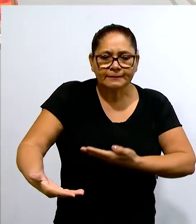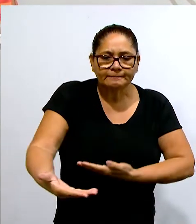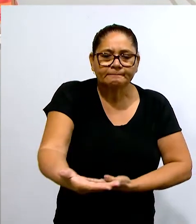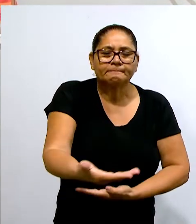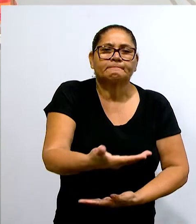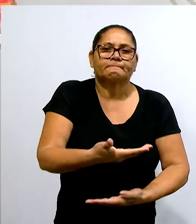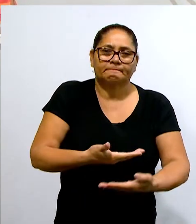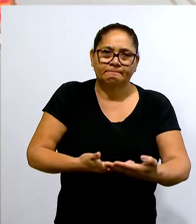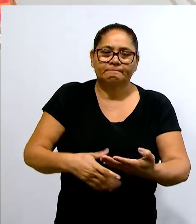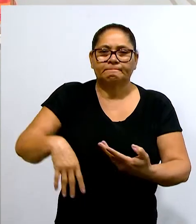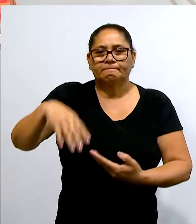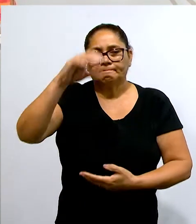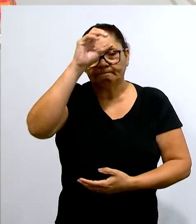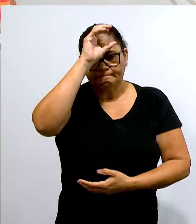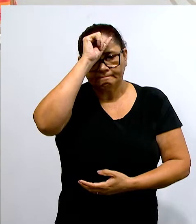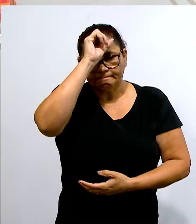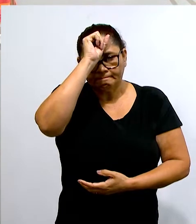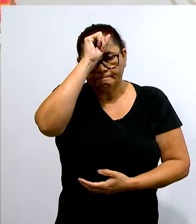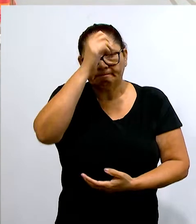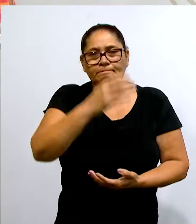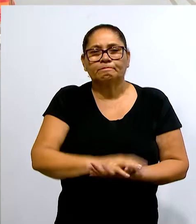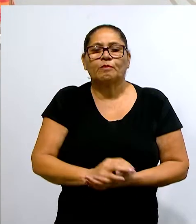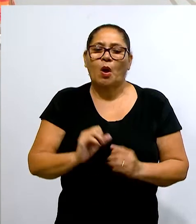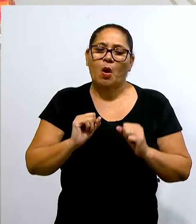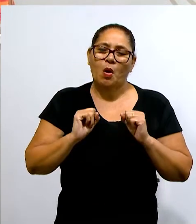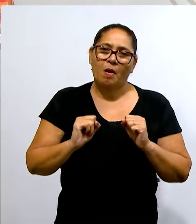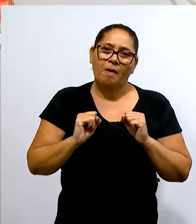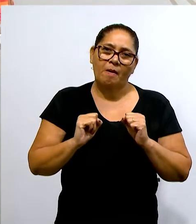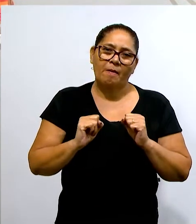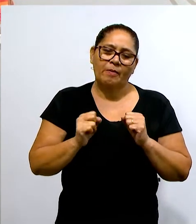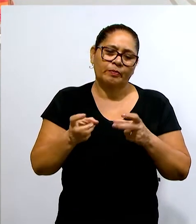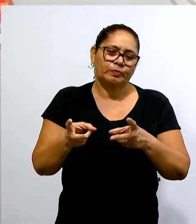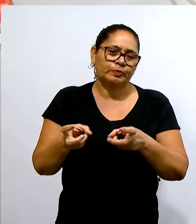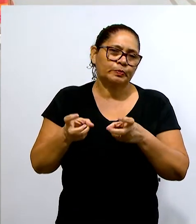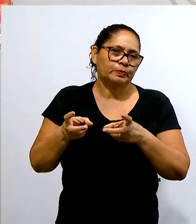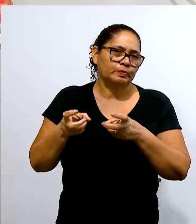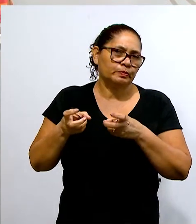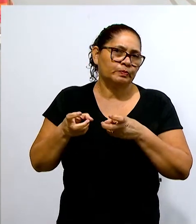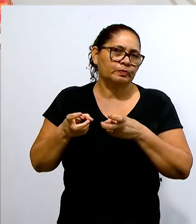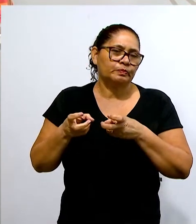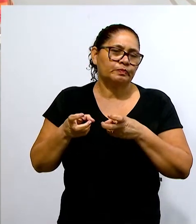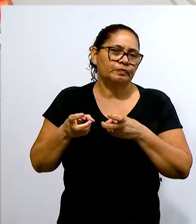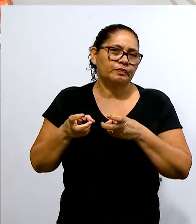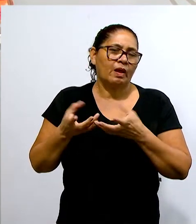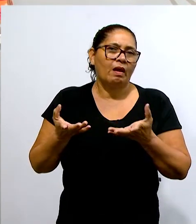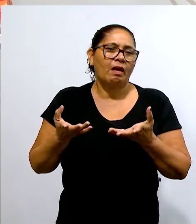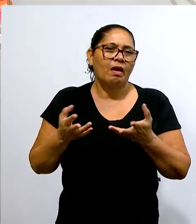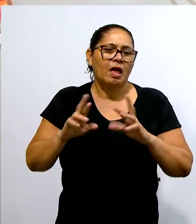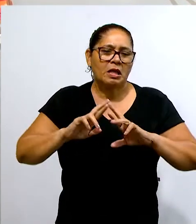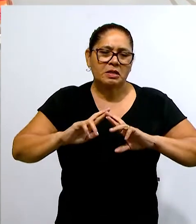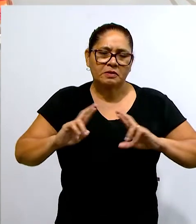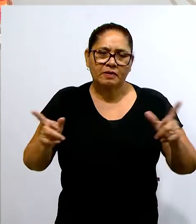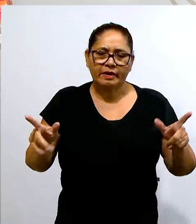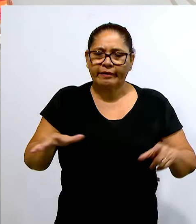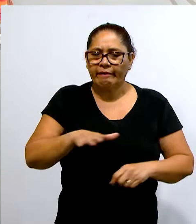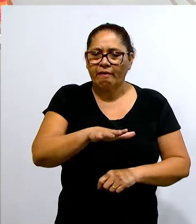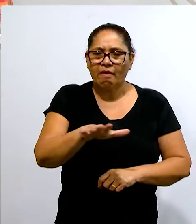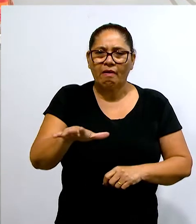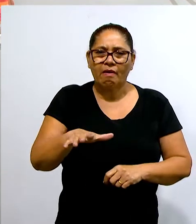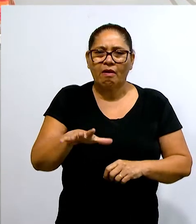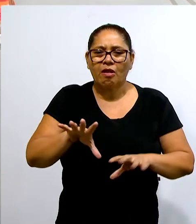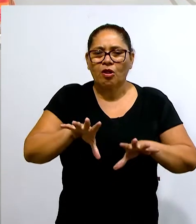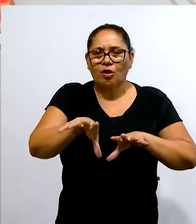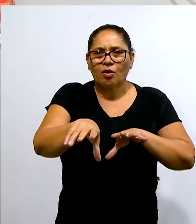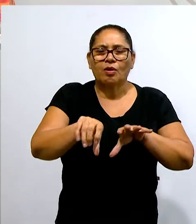de ensinar e aprender, eu possa estar atento a essas contribuições das diferentes áreas, né, de